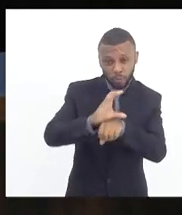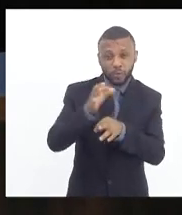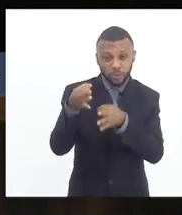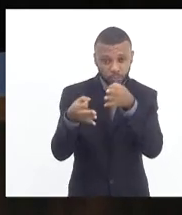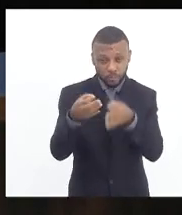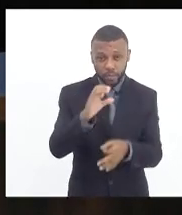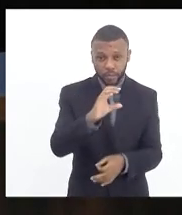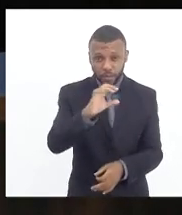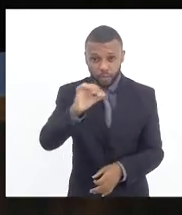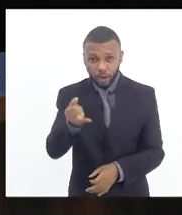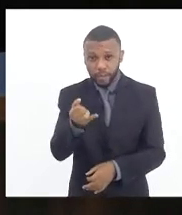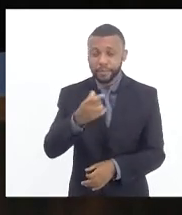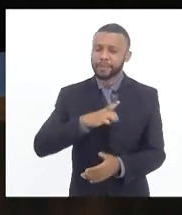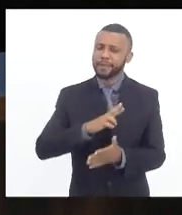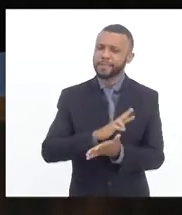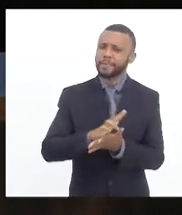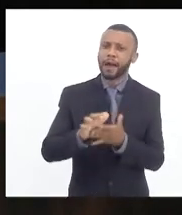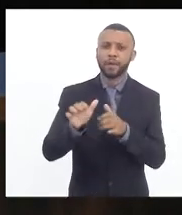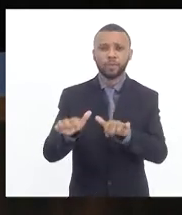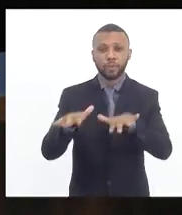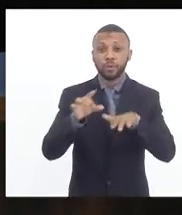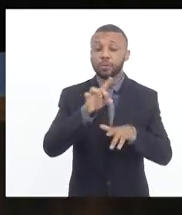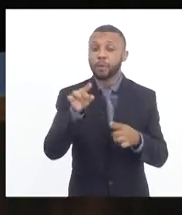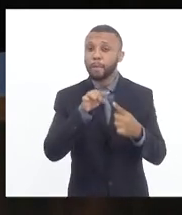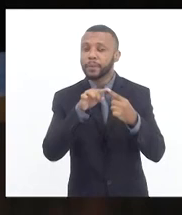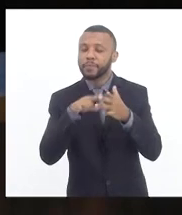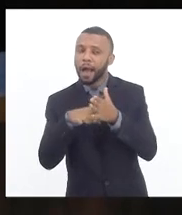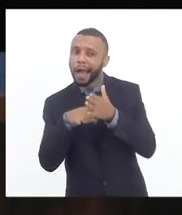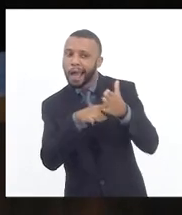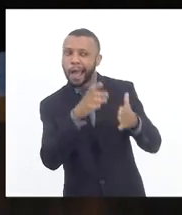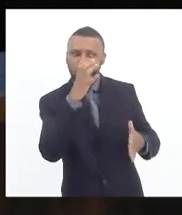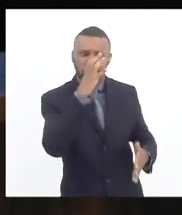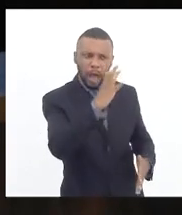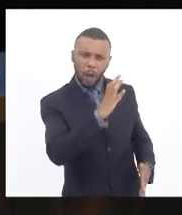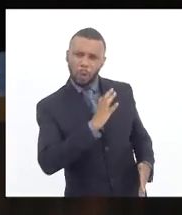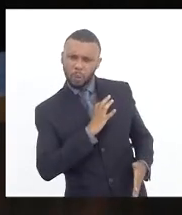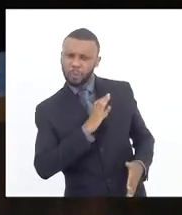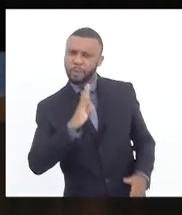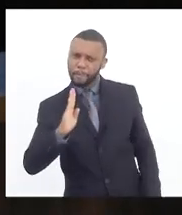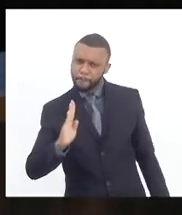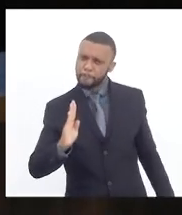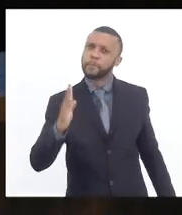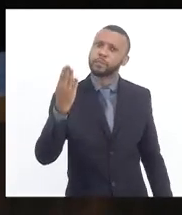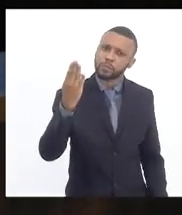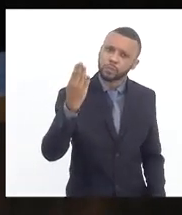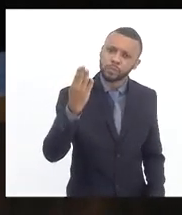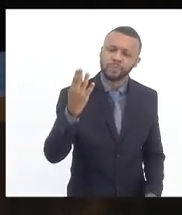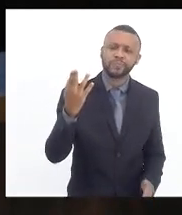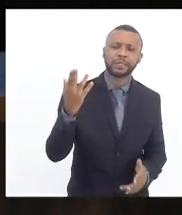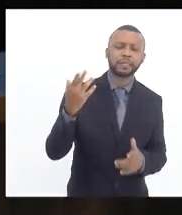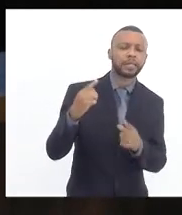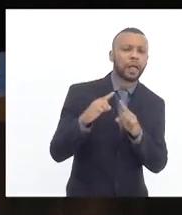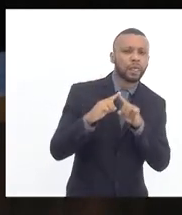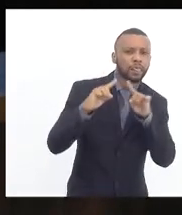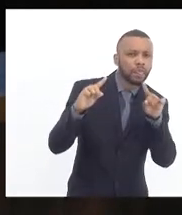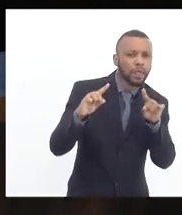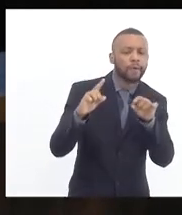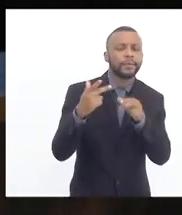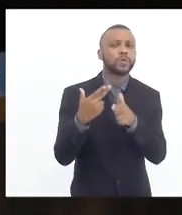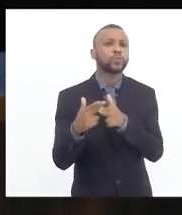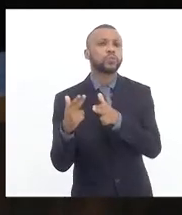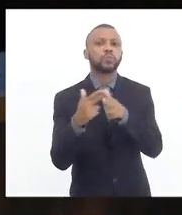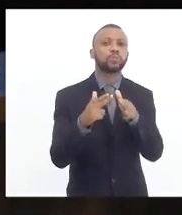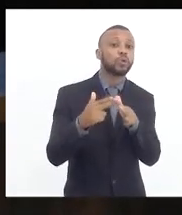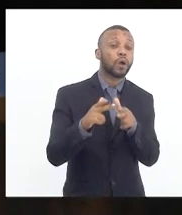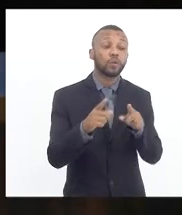audiências públicas então só para refutar essa acusação de que está sendo feito às escondidas e sem ciência